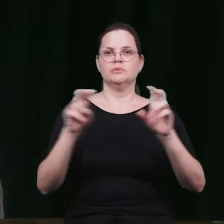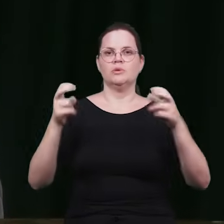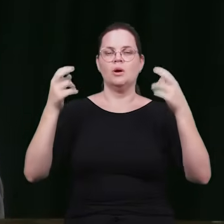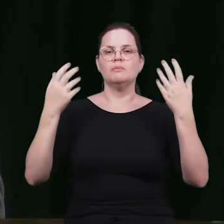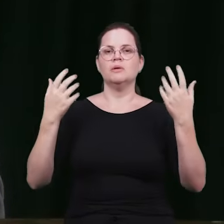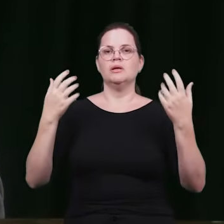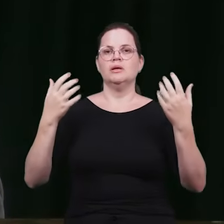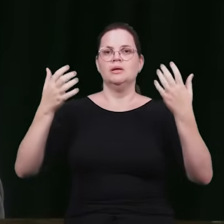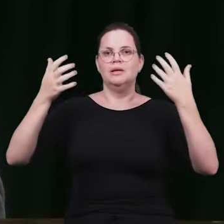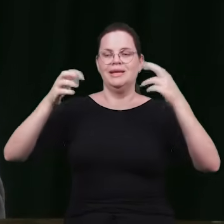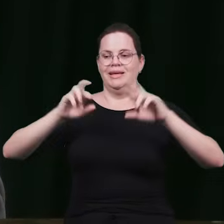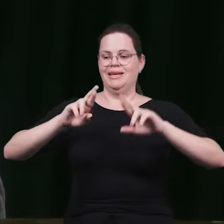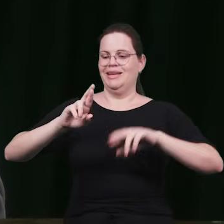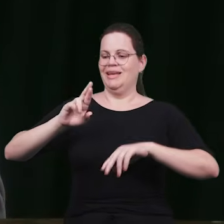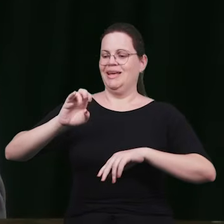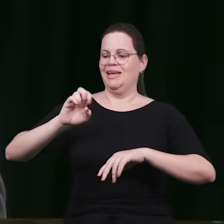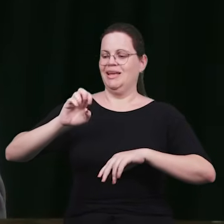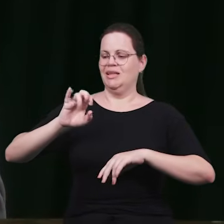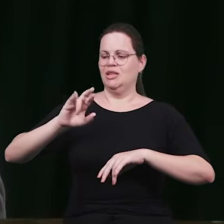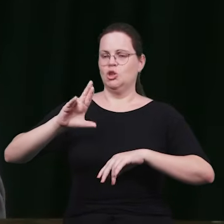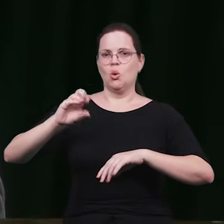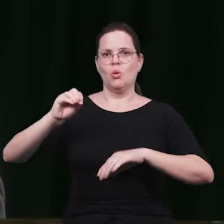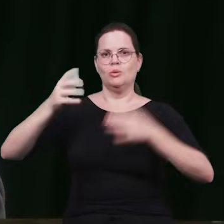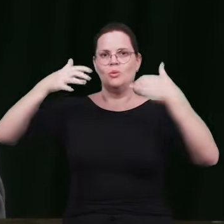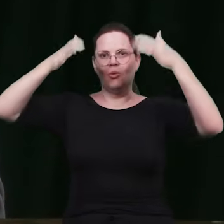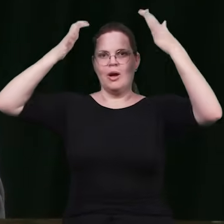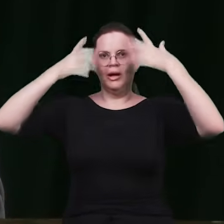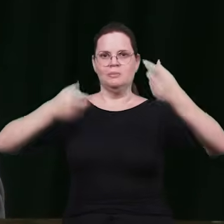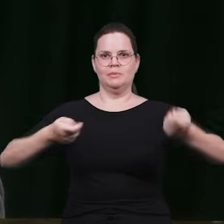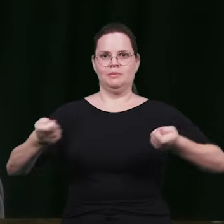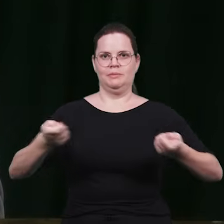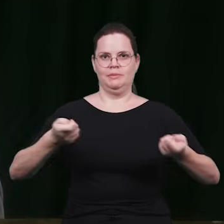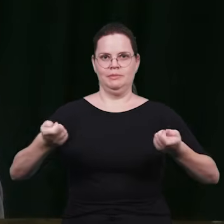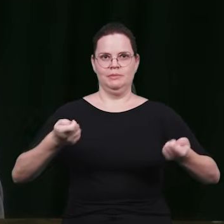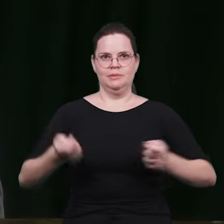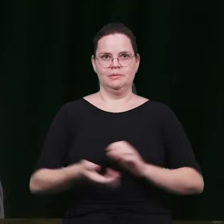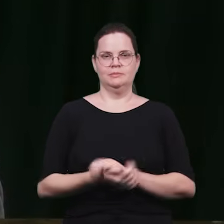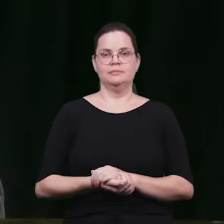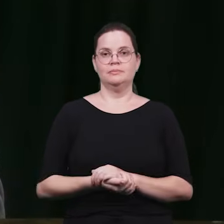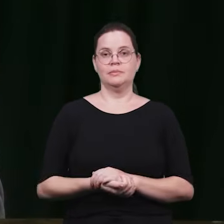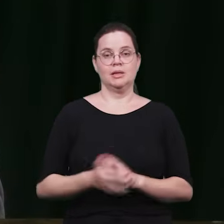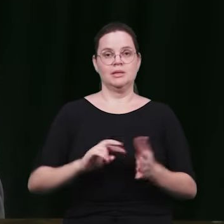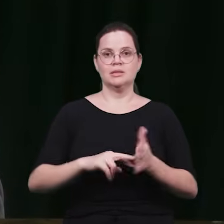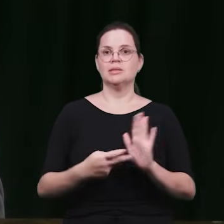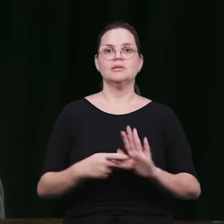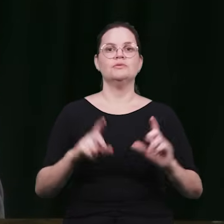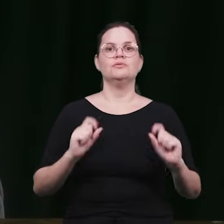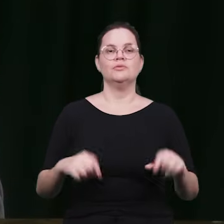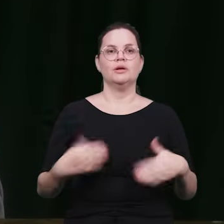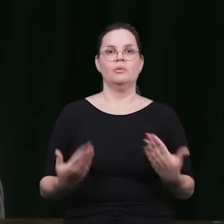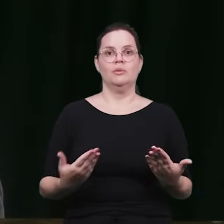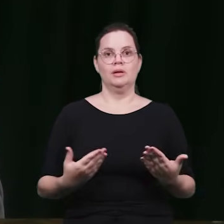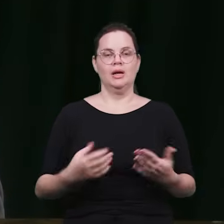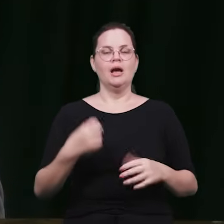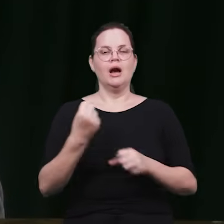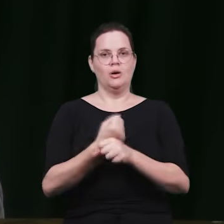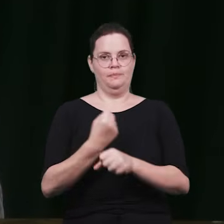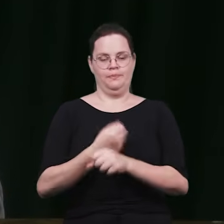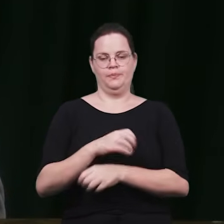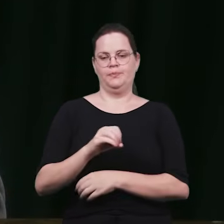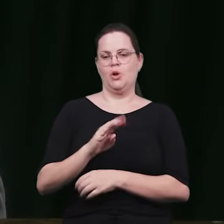Quando se diz do reino, o senhor está se referindo à obra. E nós vamos entender